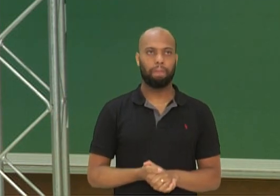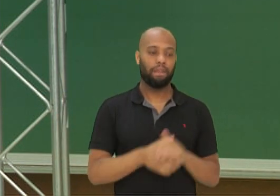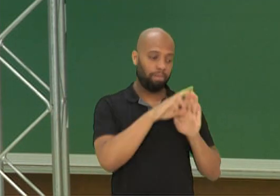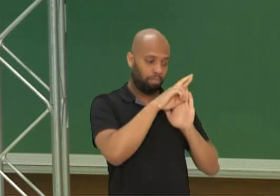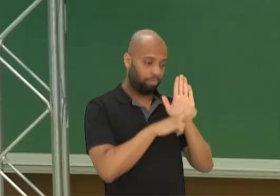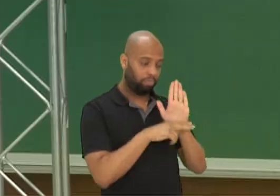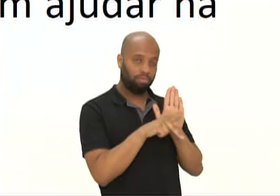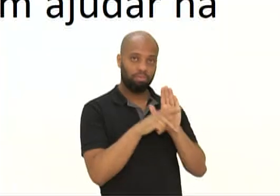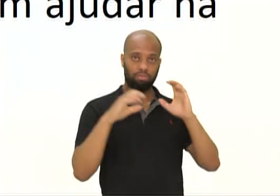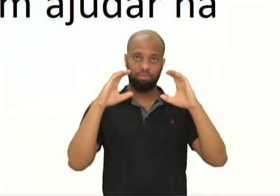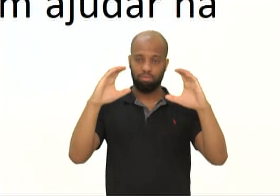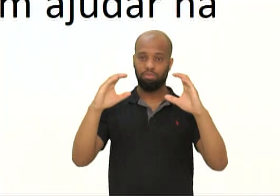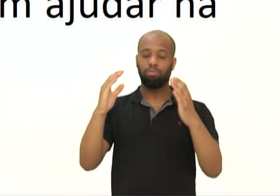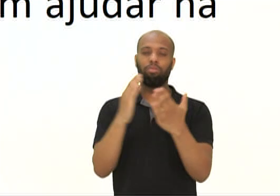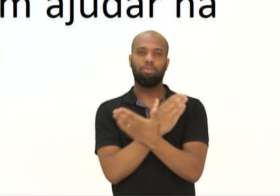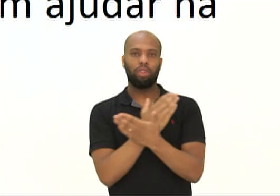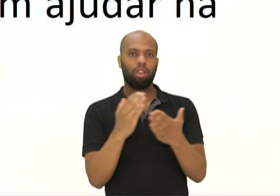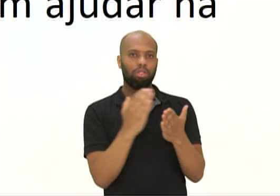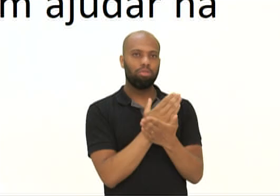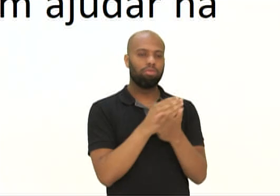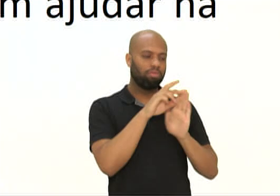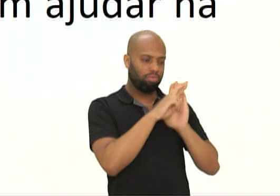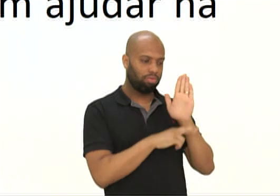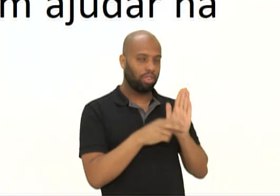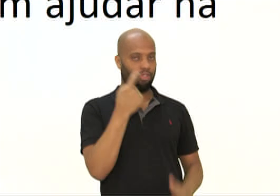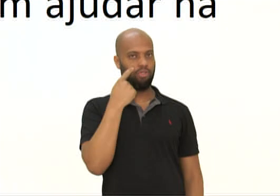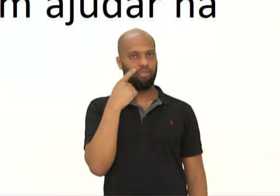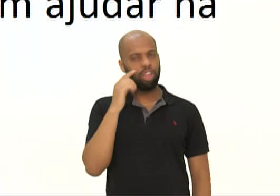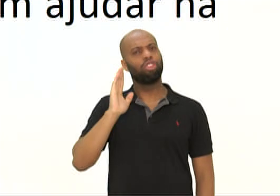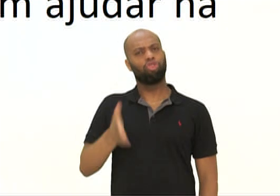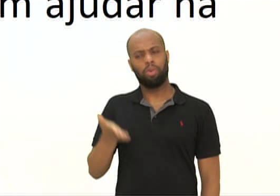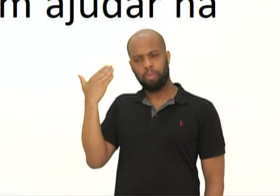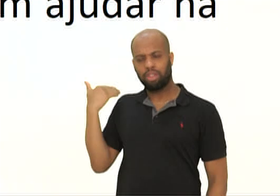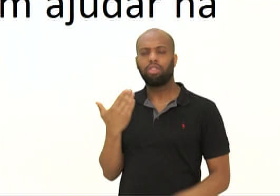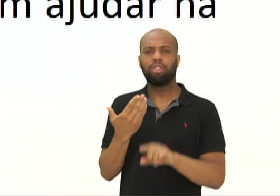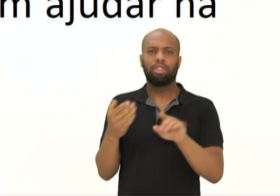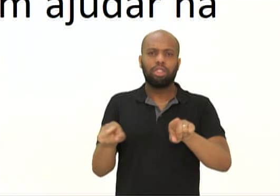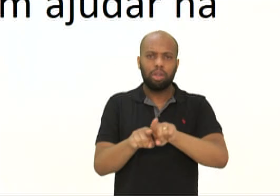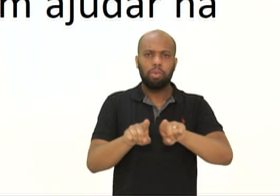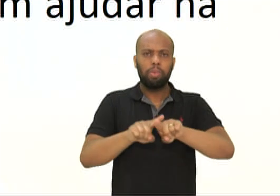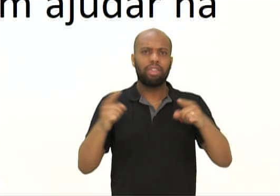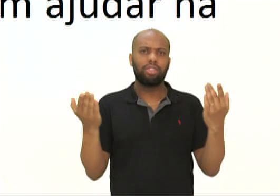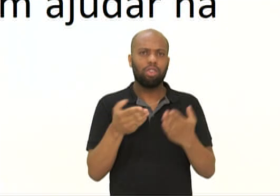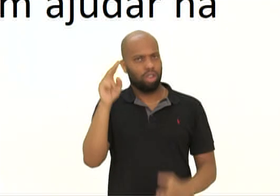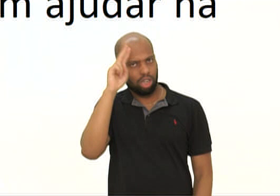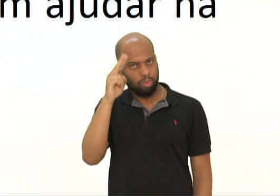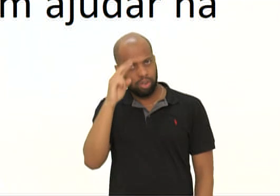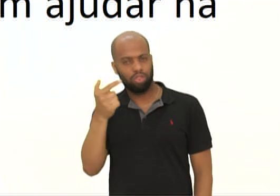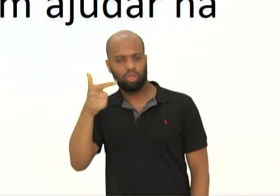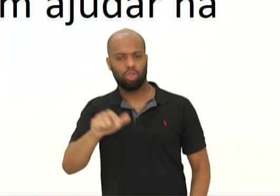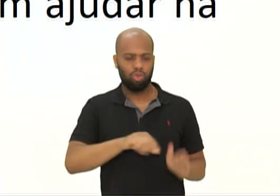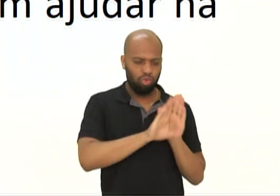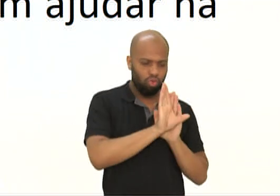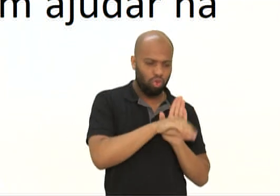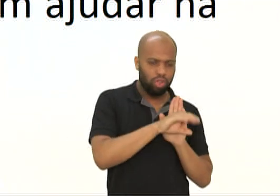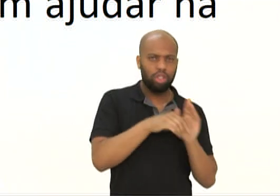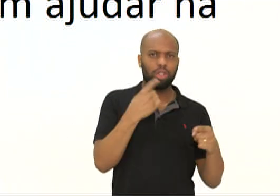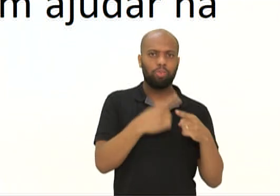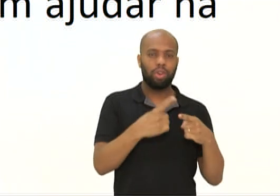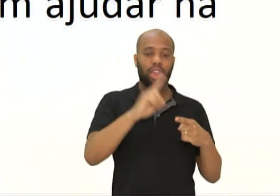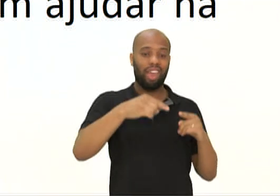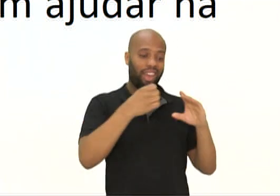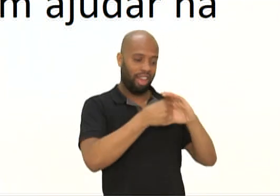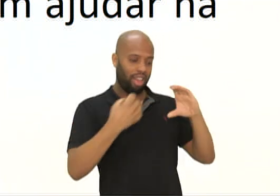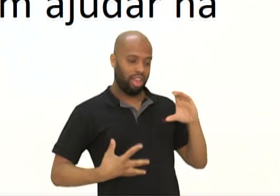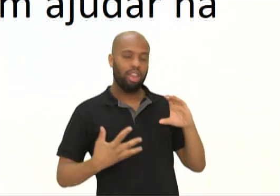Propriedade das funções. Algumas propriedades que a gente vai revisitar, nós vimos na aula anterior, mas vale a pena resgatar o conceito aqui para você. Essas características